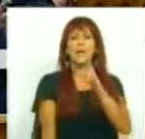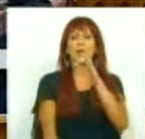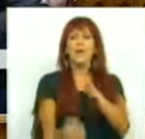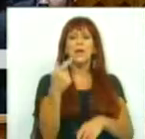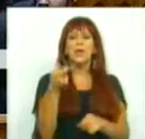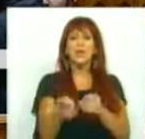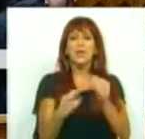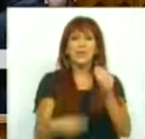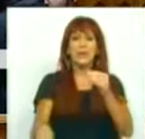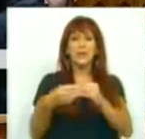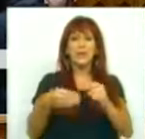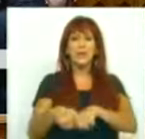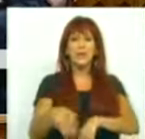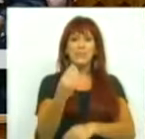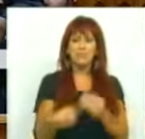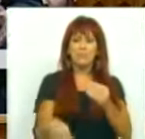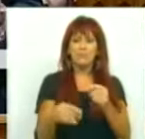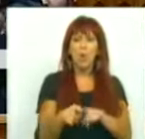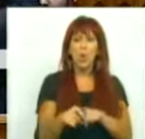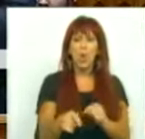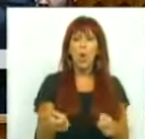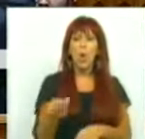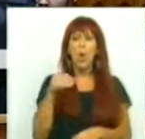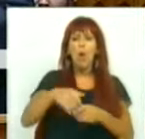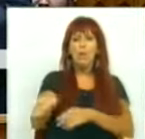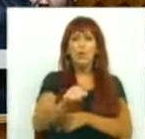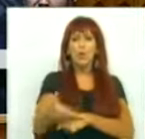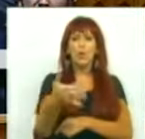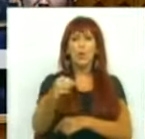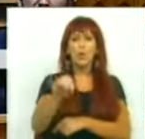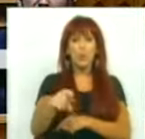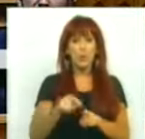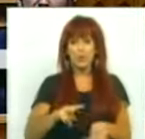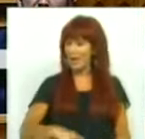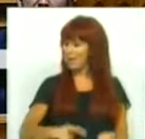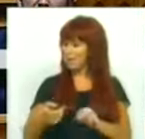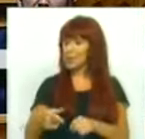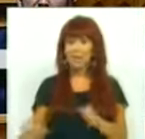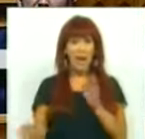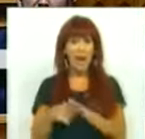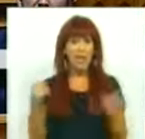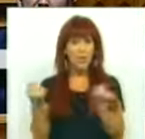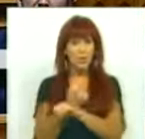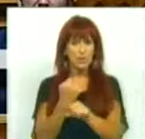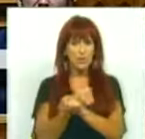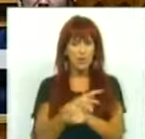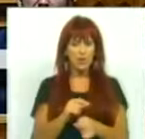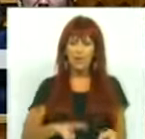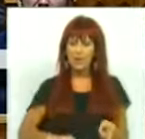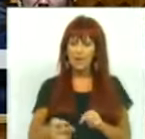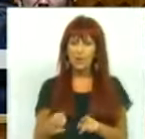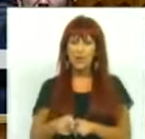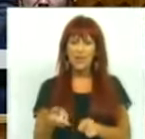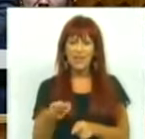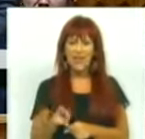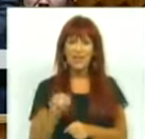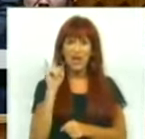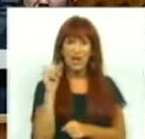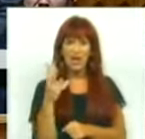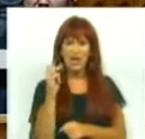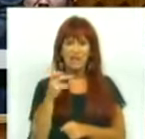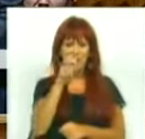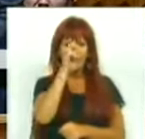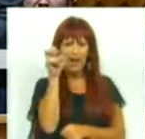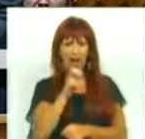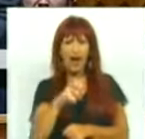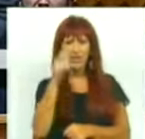da sobretaxa extraordinária, ou o voto contra do Partido Socialista na alteração às leis laborais e na alteração às taxas do IVA no